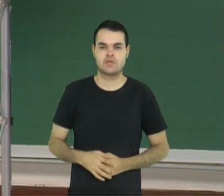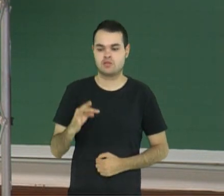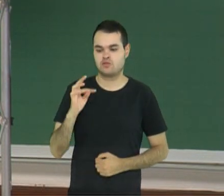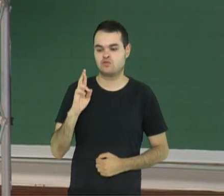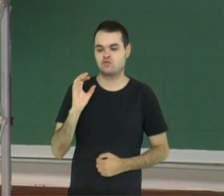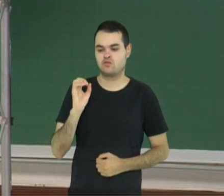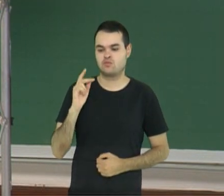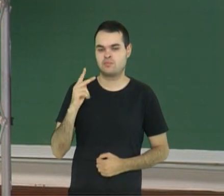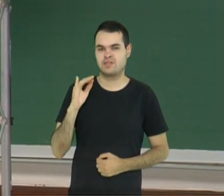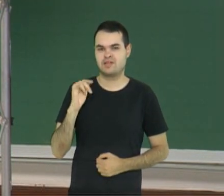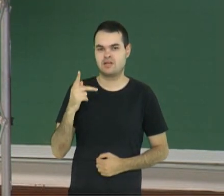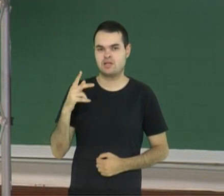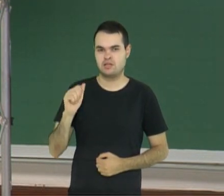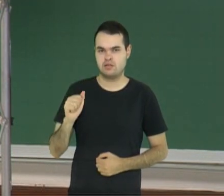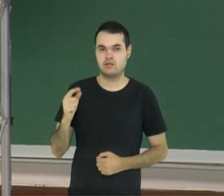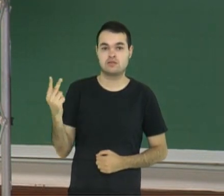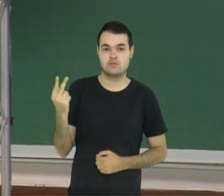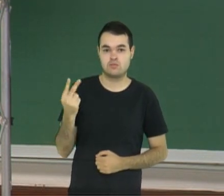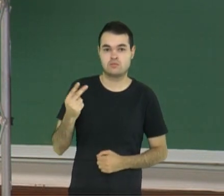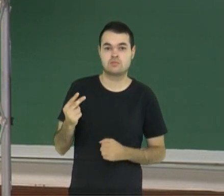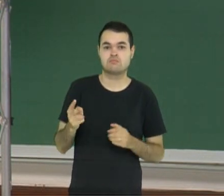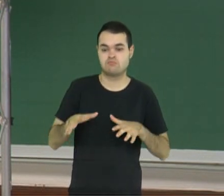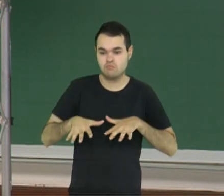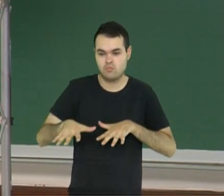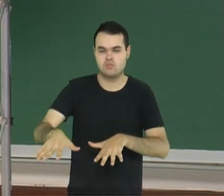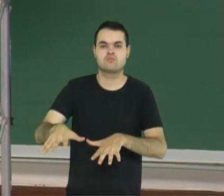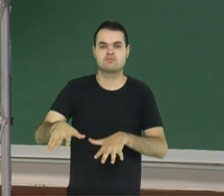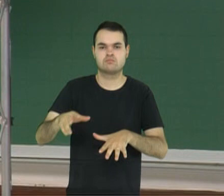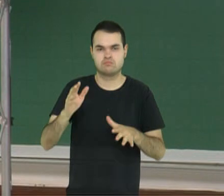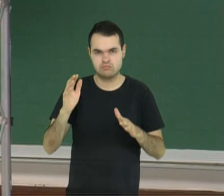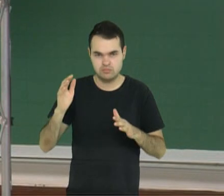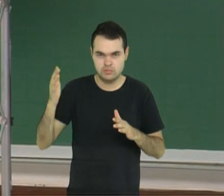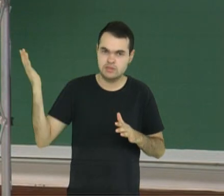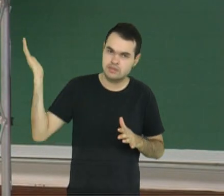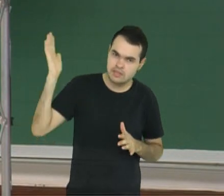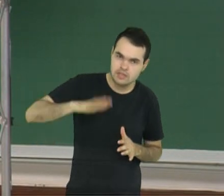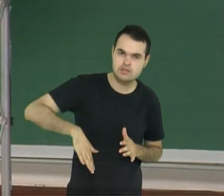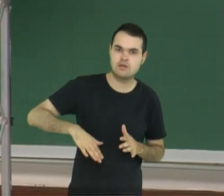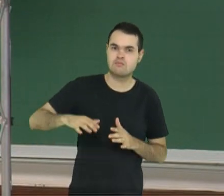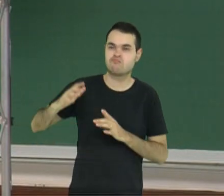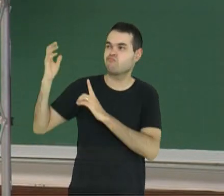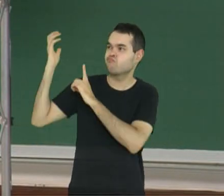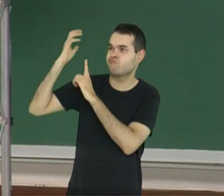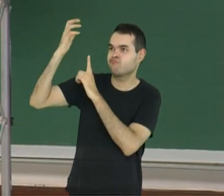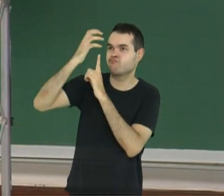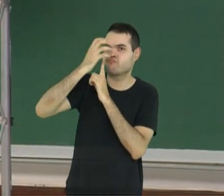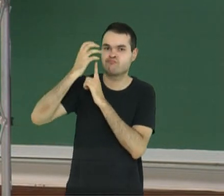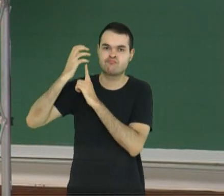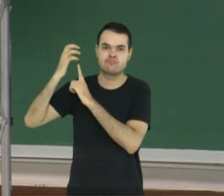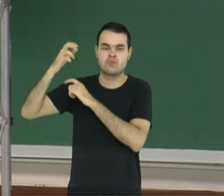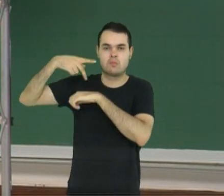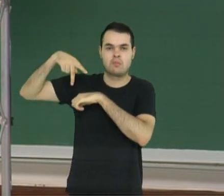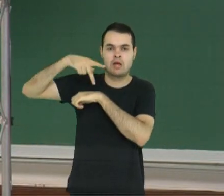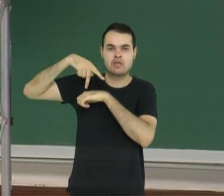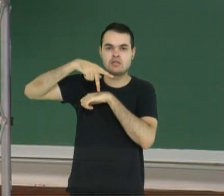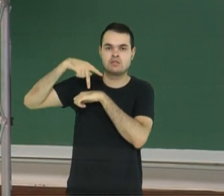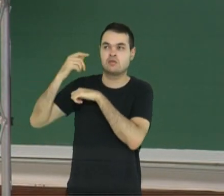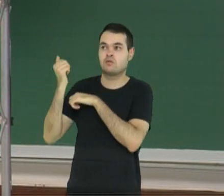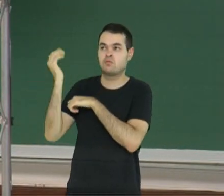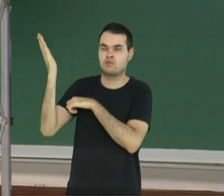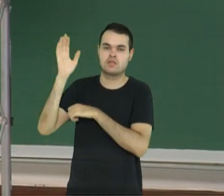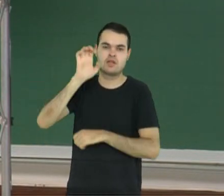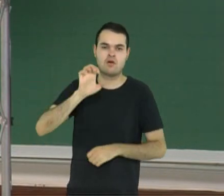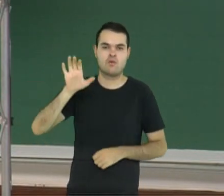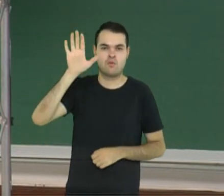desse movimento. Novamente existiu a necessidade de trazer de pegar toda aquela influência que estava vindo nessa época da